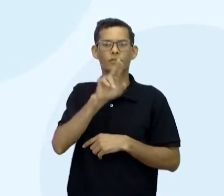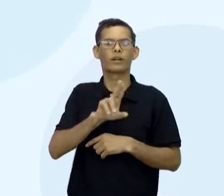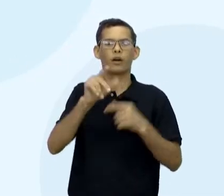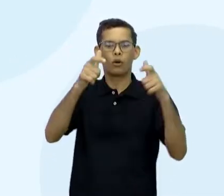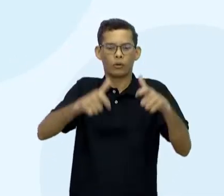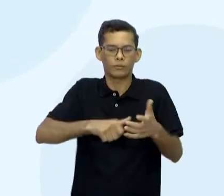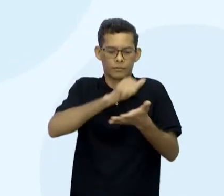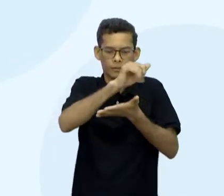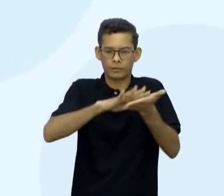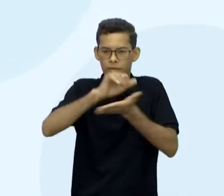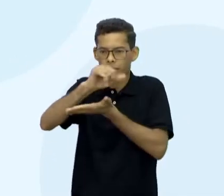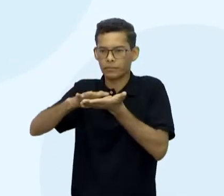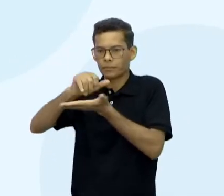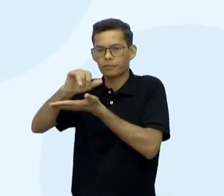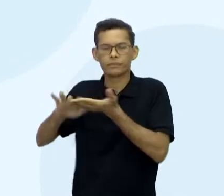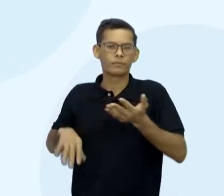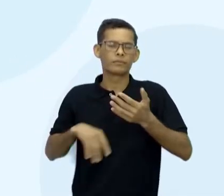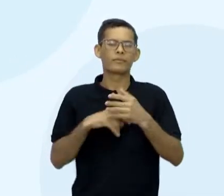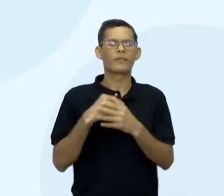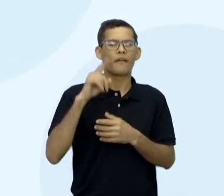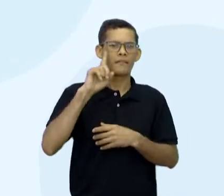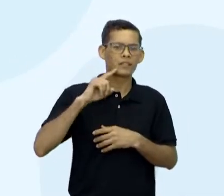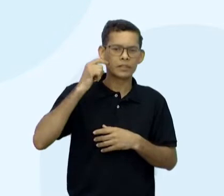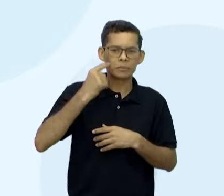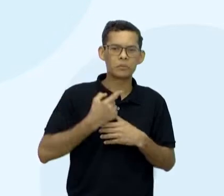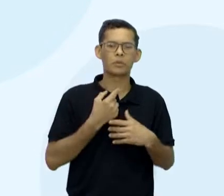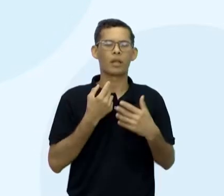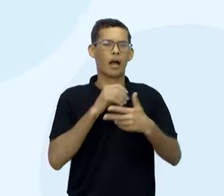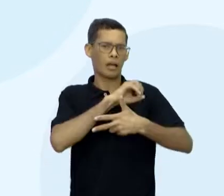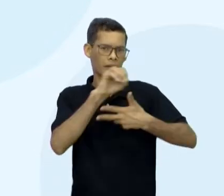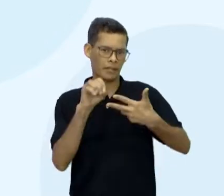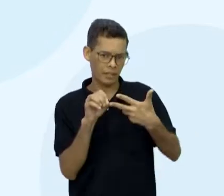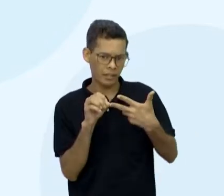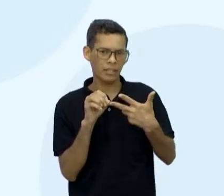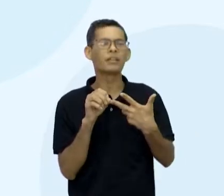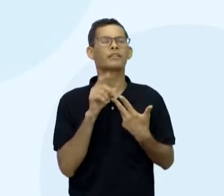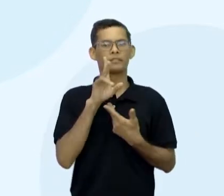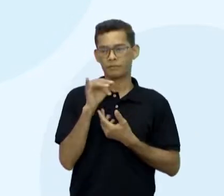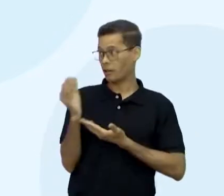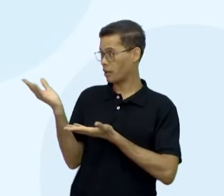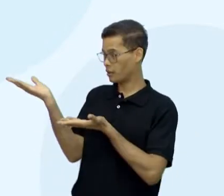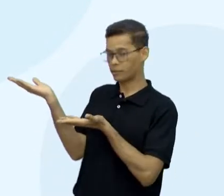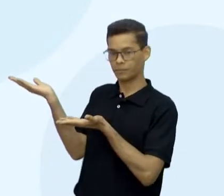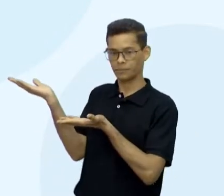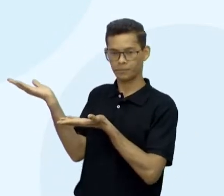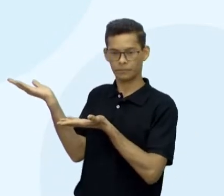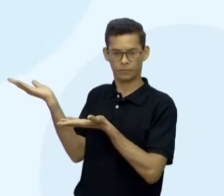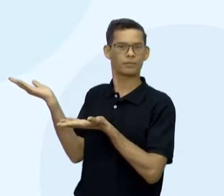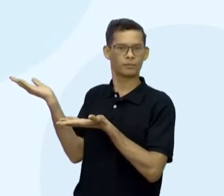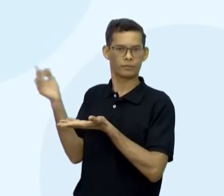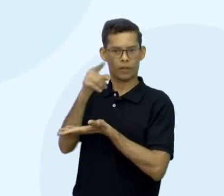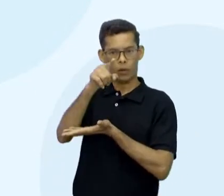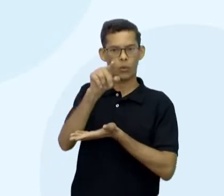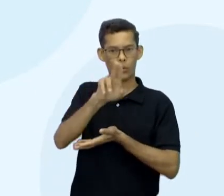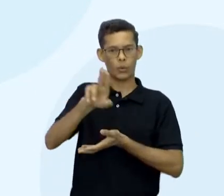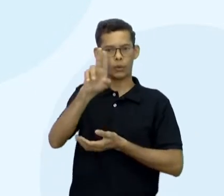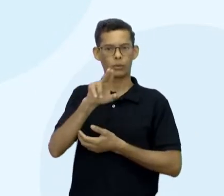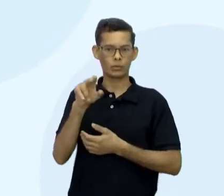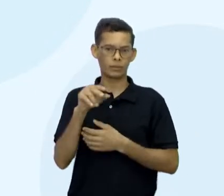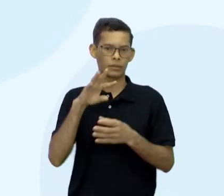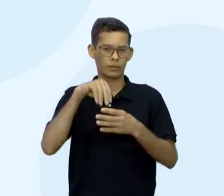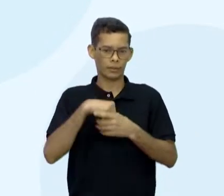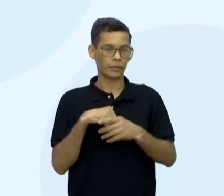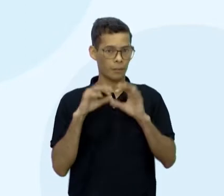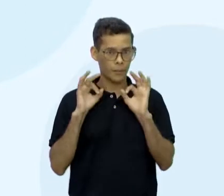exercícios. Vestibular vai te dar esse valor, né? O Enem, se cair alguma coisa, vai te dar esse valor para você usar aí, no caso. É uma constante da